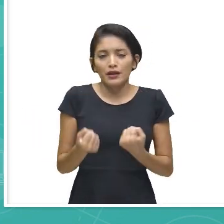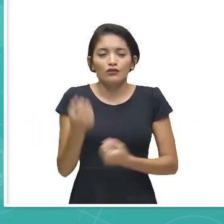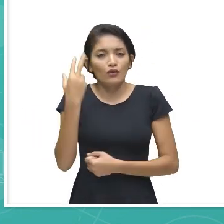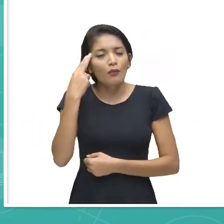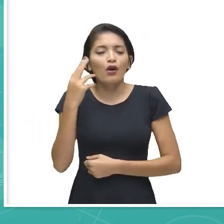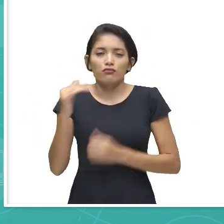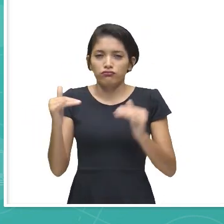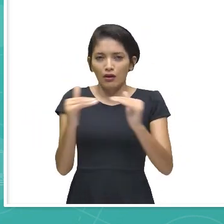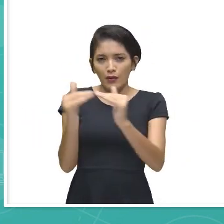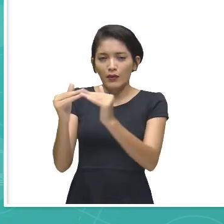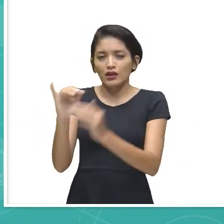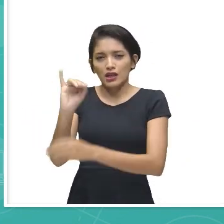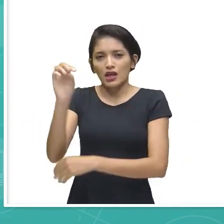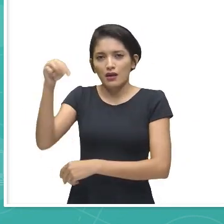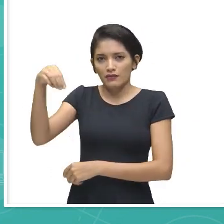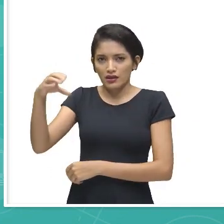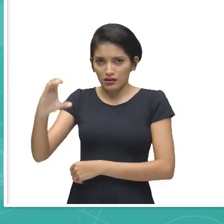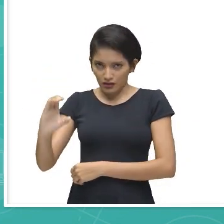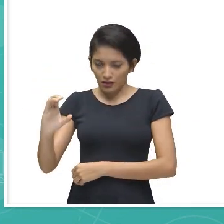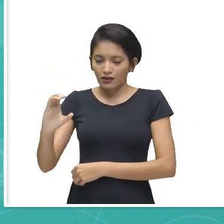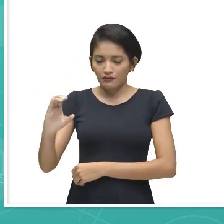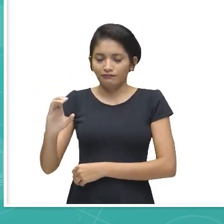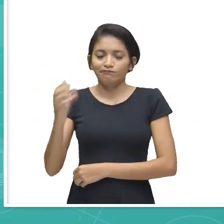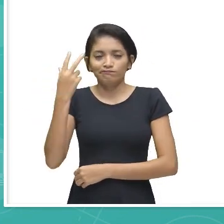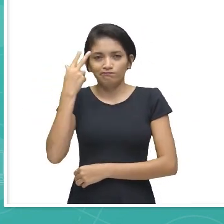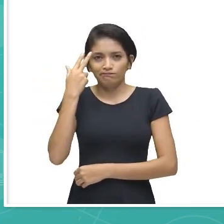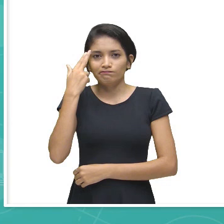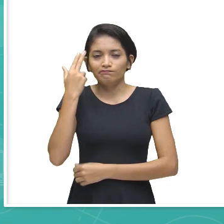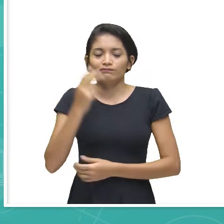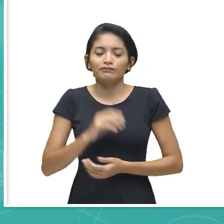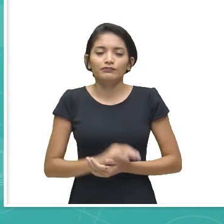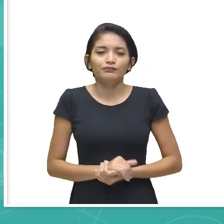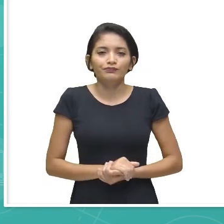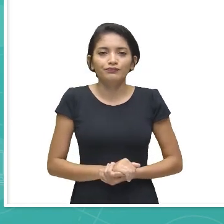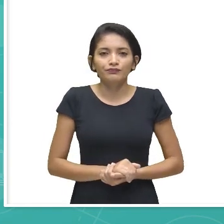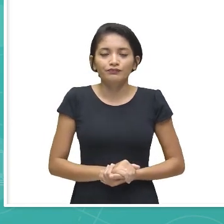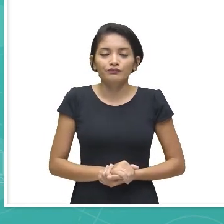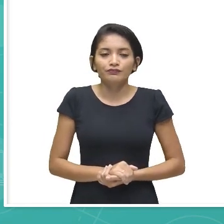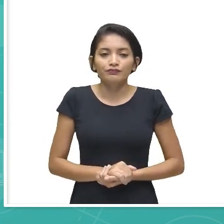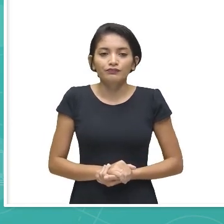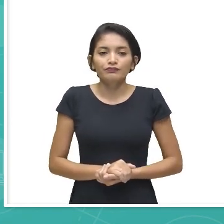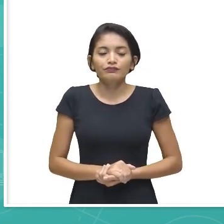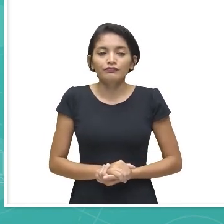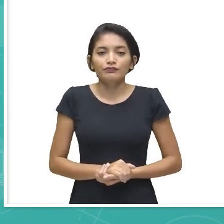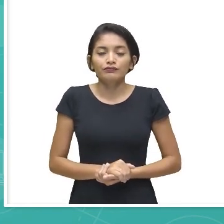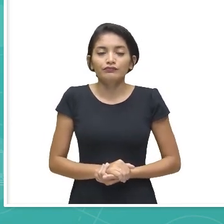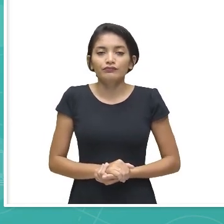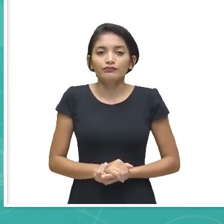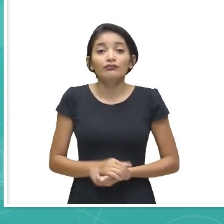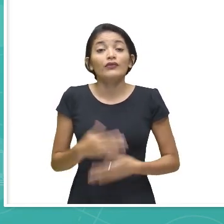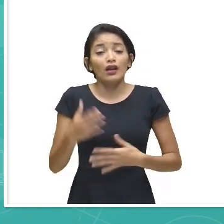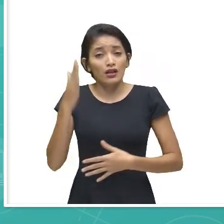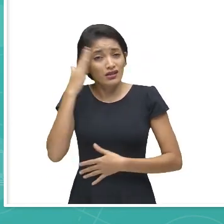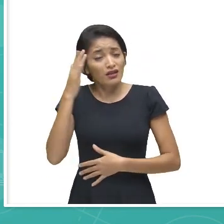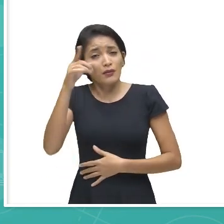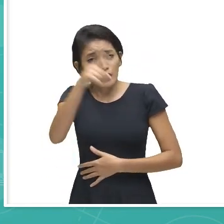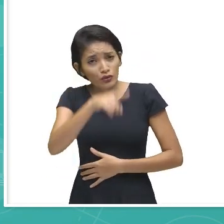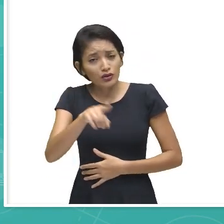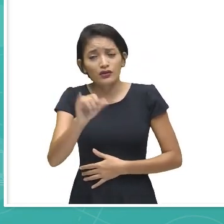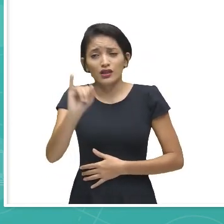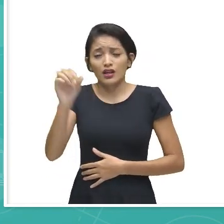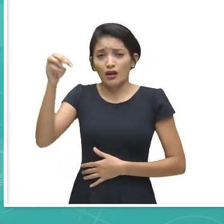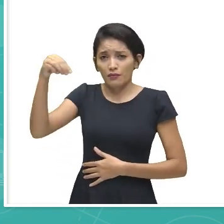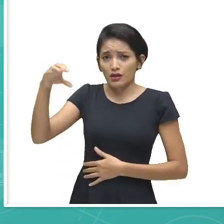com o IMC, com o peso normal, tá? E aí, para você saber do seu IMC, é